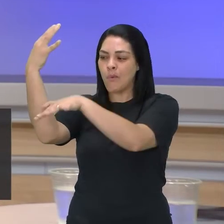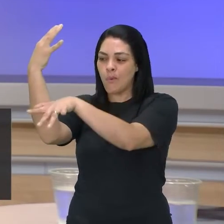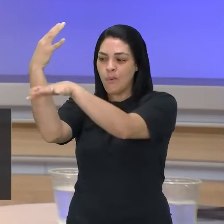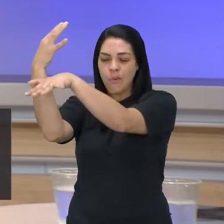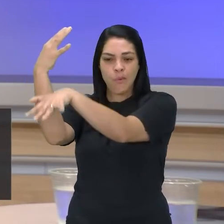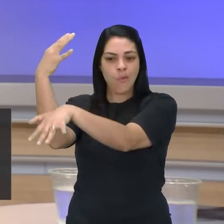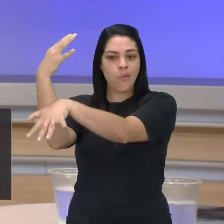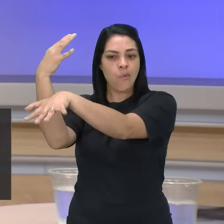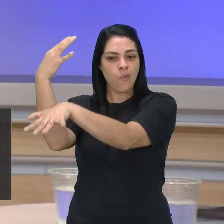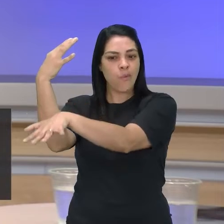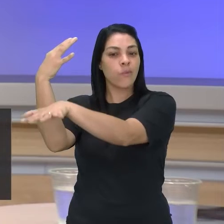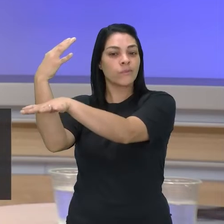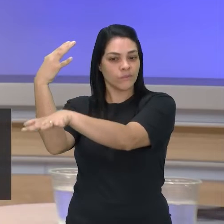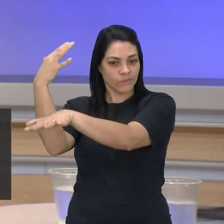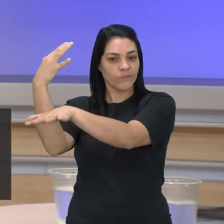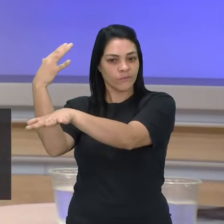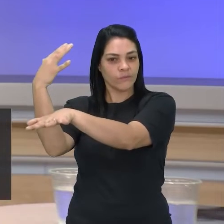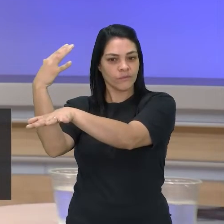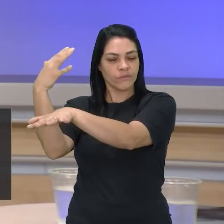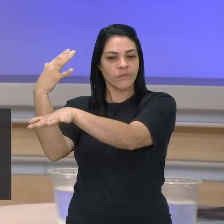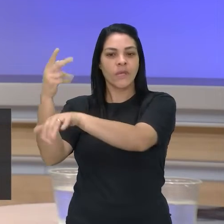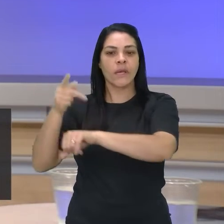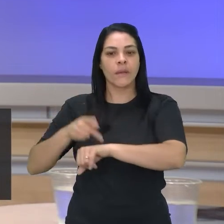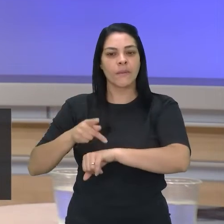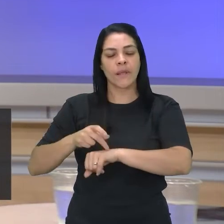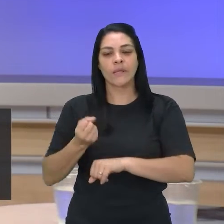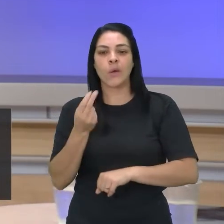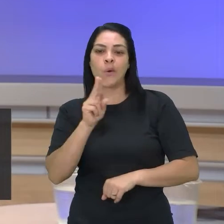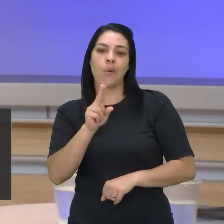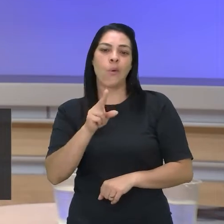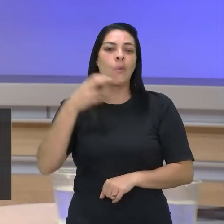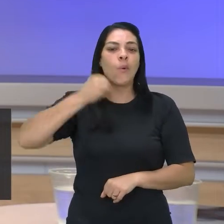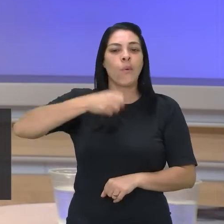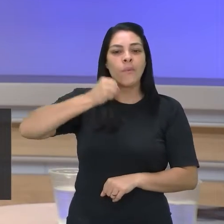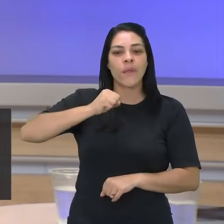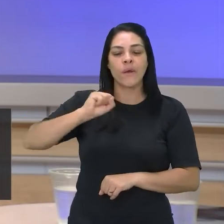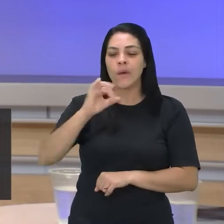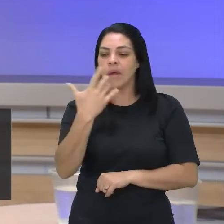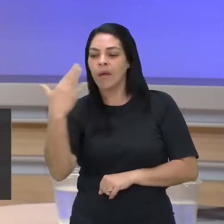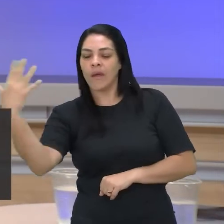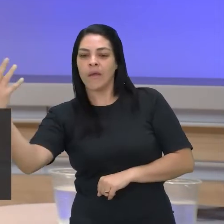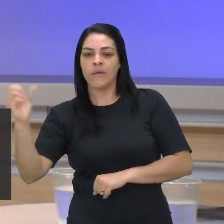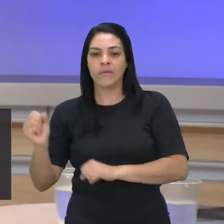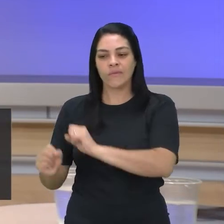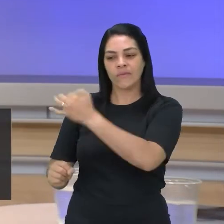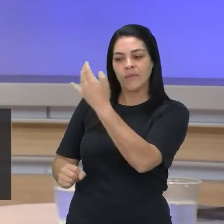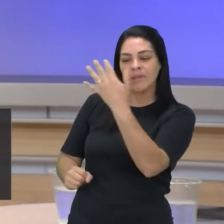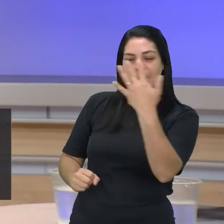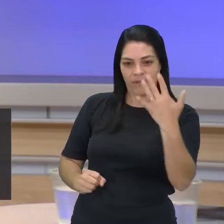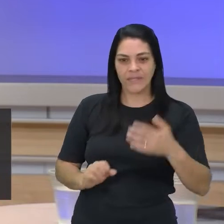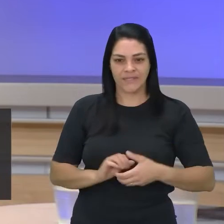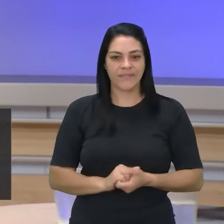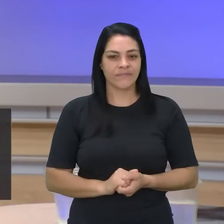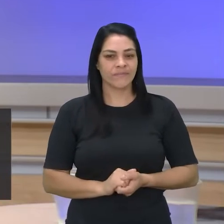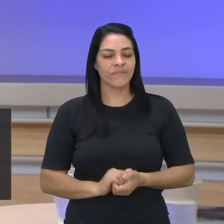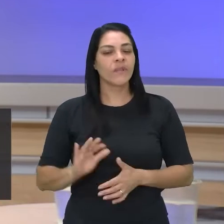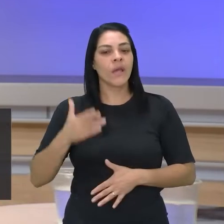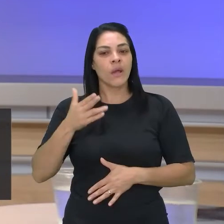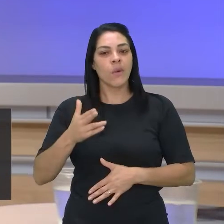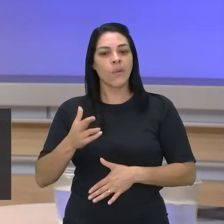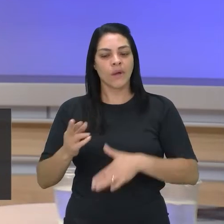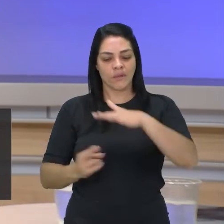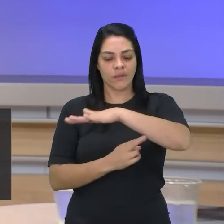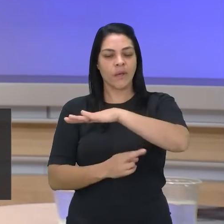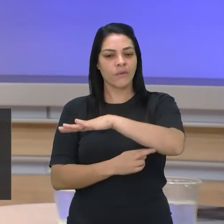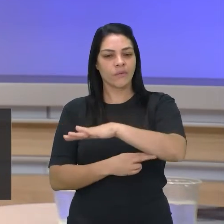folha, ela reflete prateado ou reflete branco. Né? Então, dá para a gente prestar atenção aí quando for pegar a estrada, que vocês vão